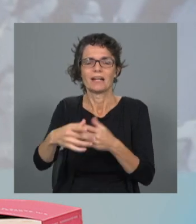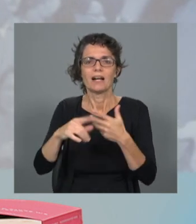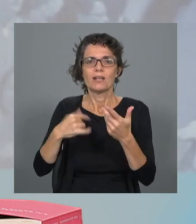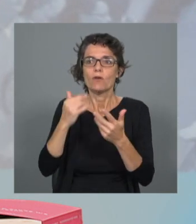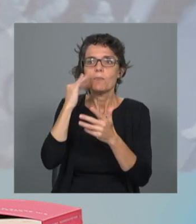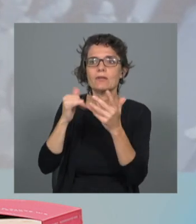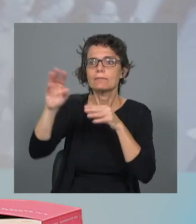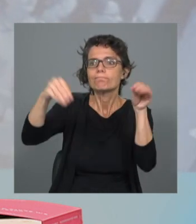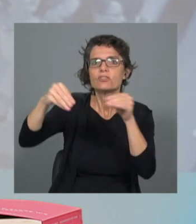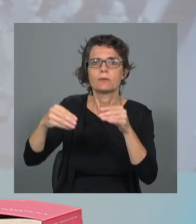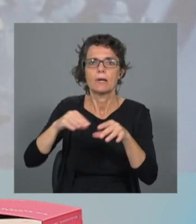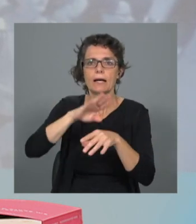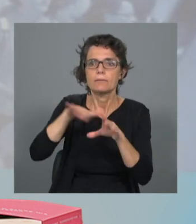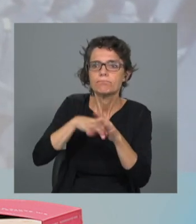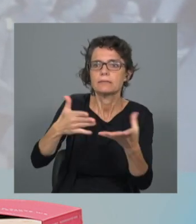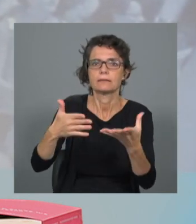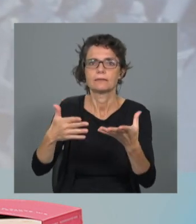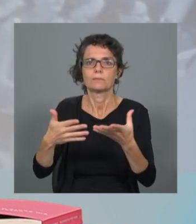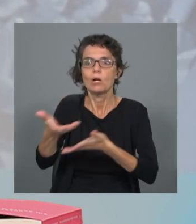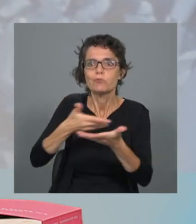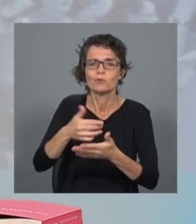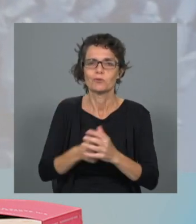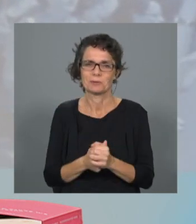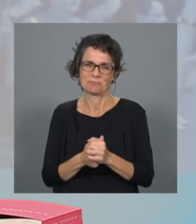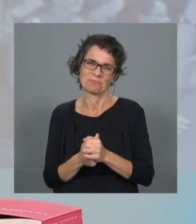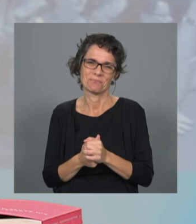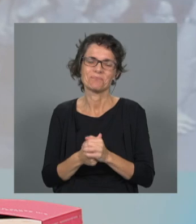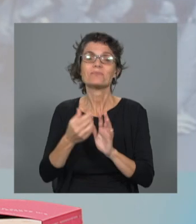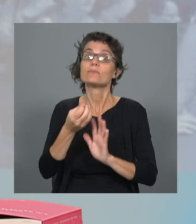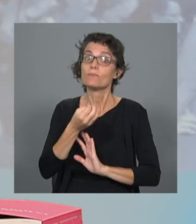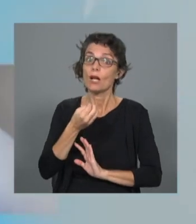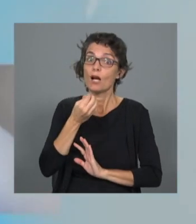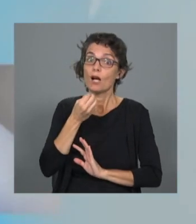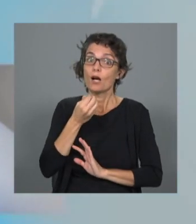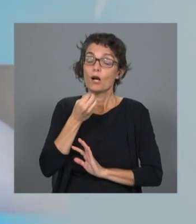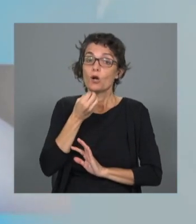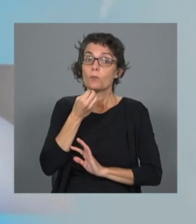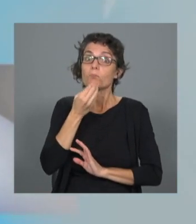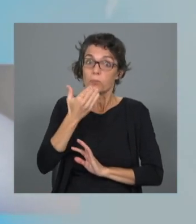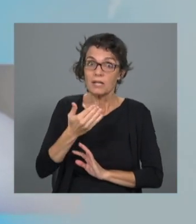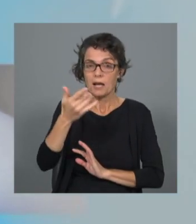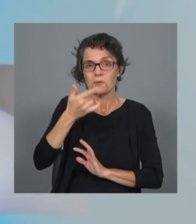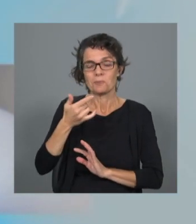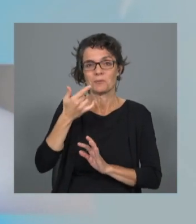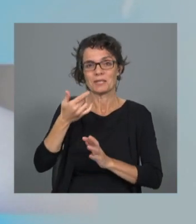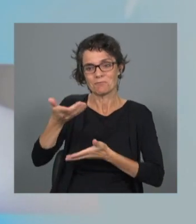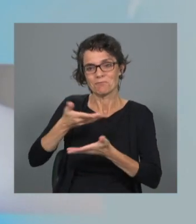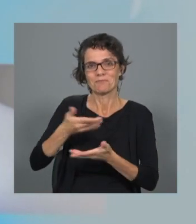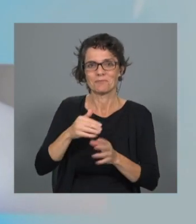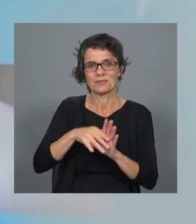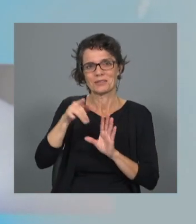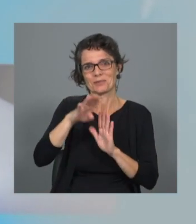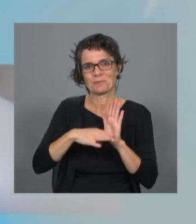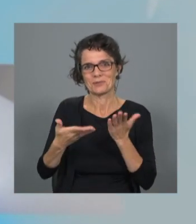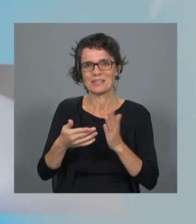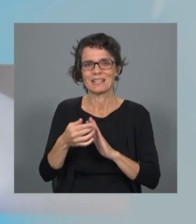poder ser bem vivida. Muito bem, Padre Nuno, muito obrigado por esta partilha e fica esse desafio, não há desculpa, para que as pessoas